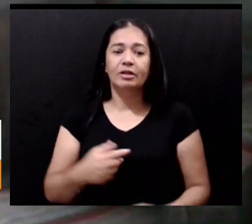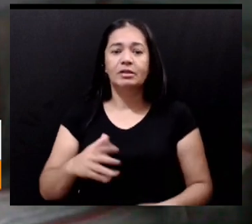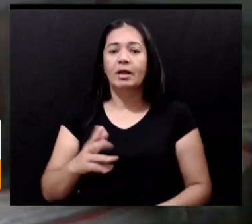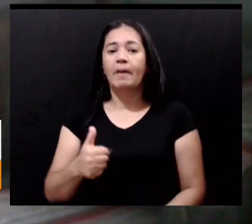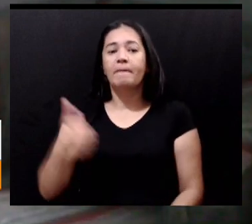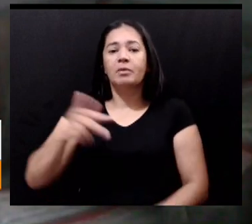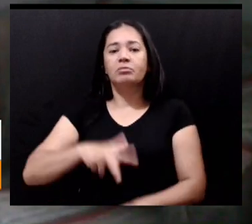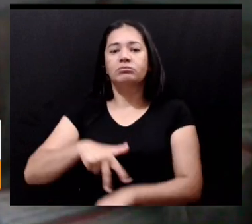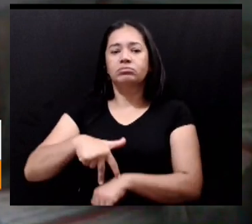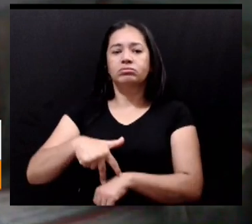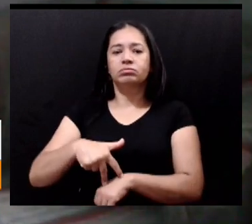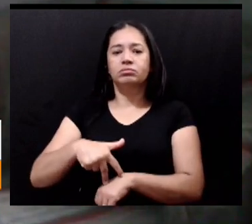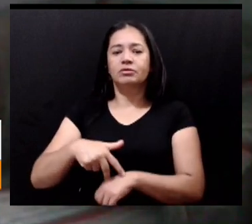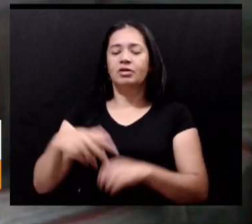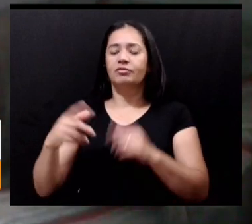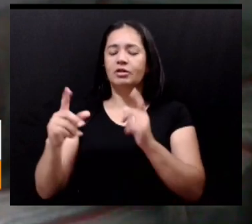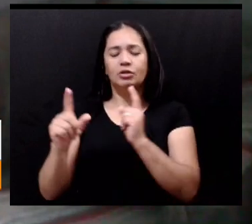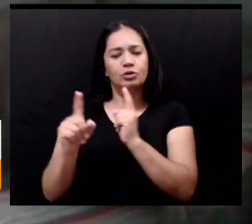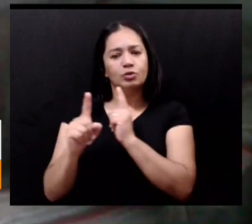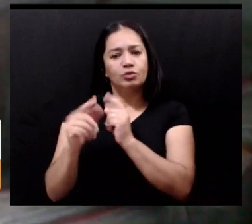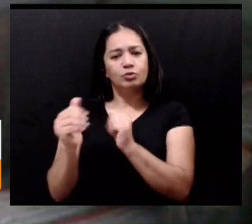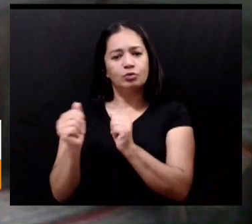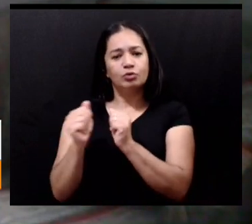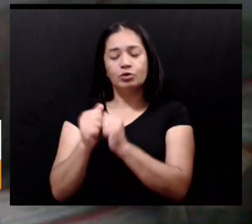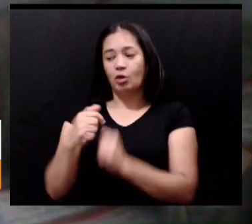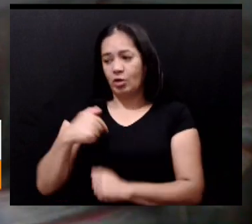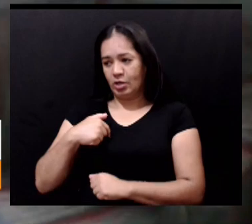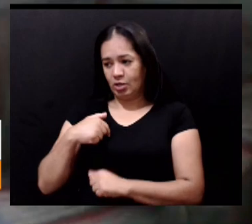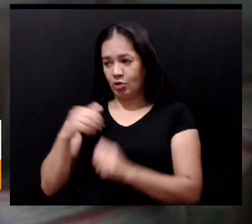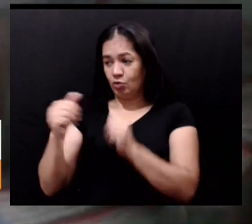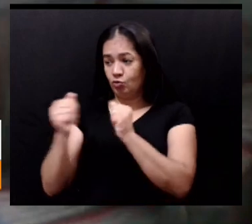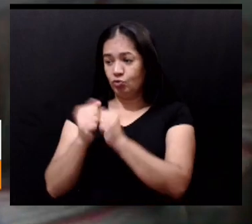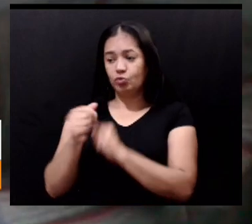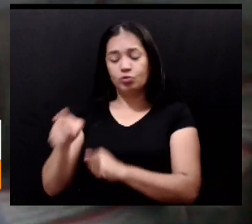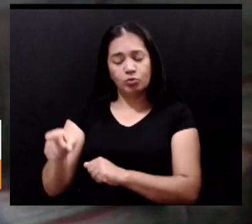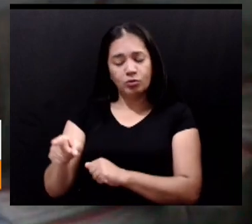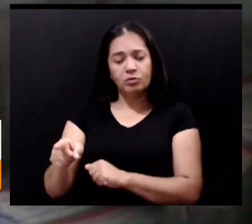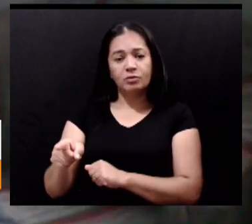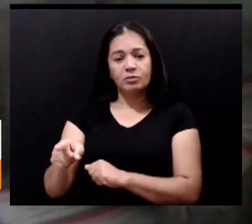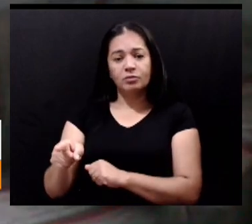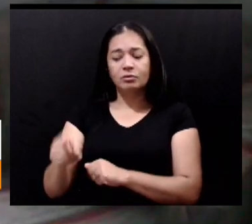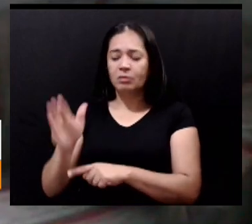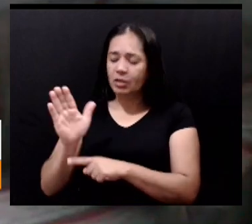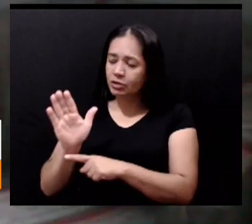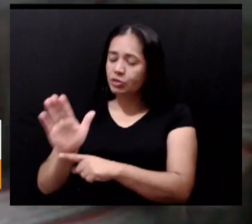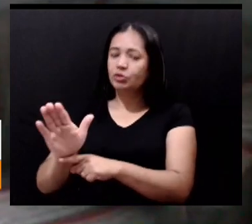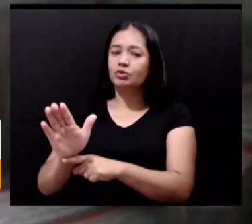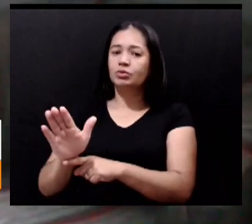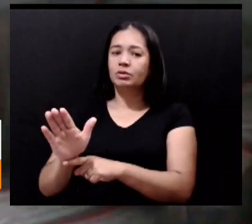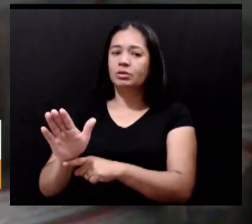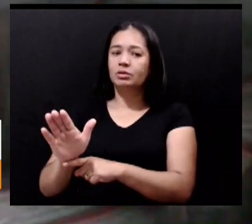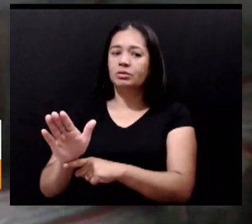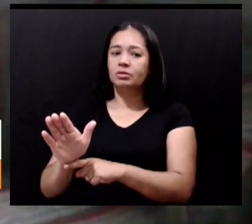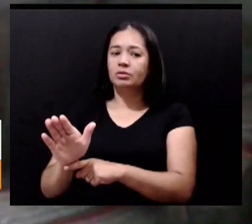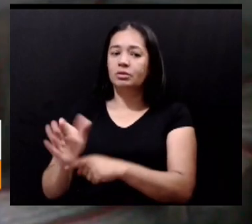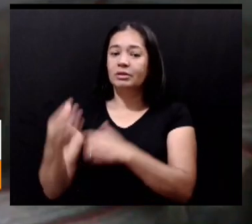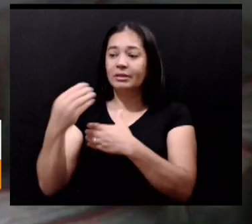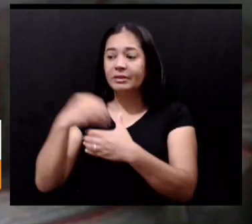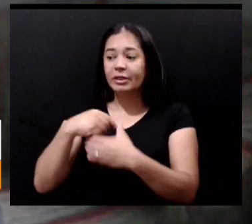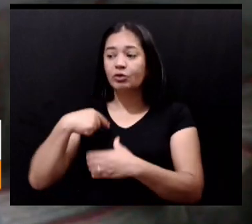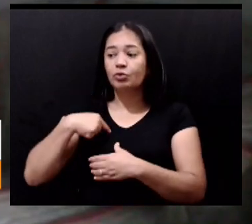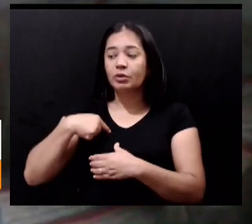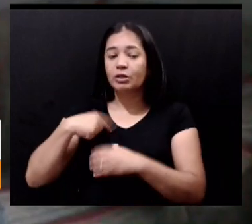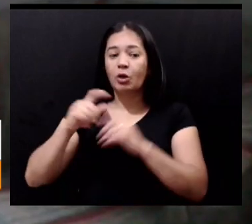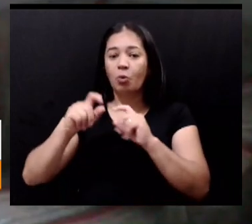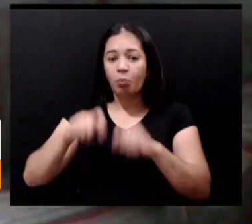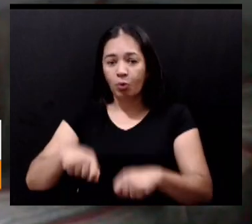lado. Olha, eu estou aqui ao seu lado para te ajudar dentro do que é possível. Em